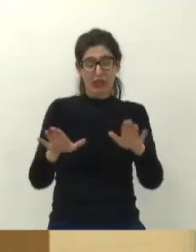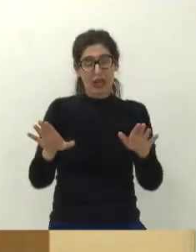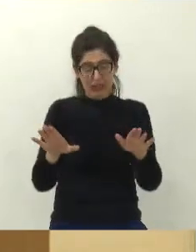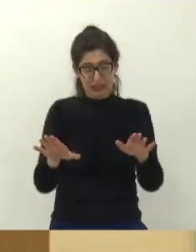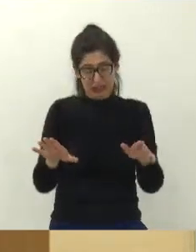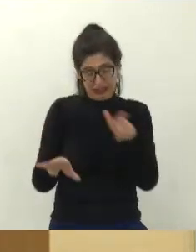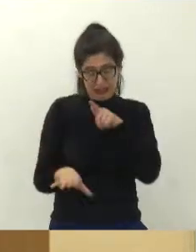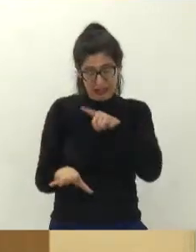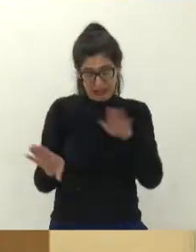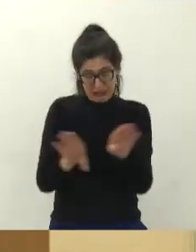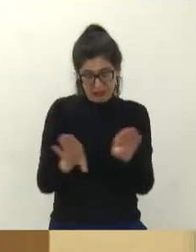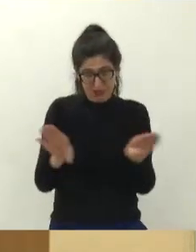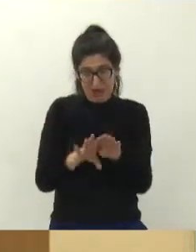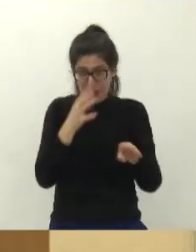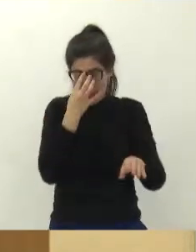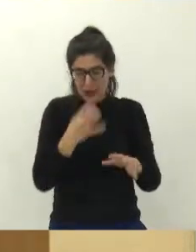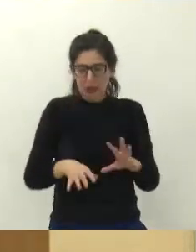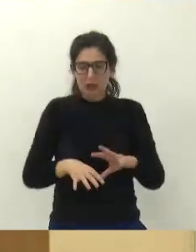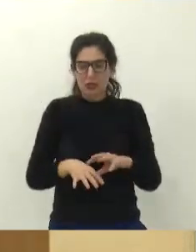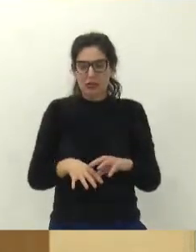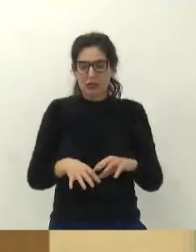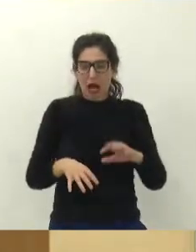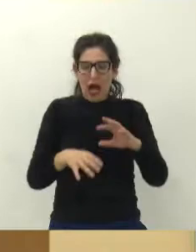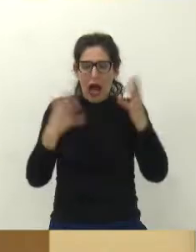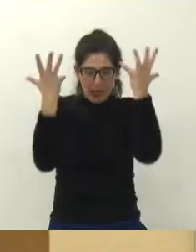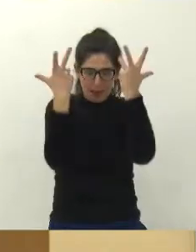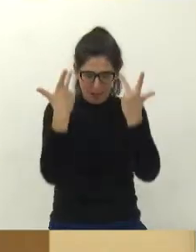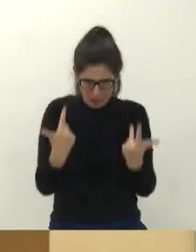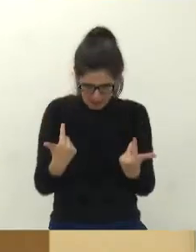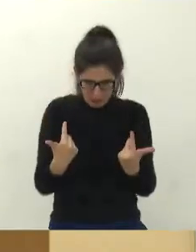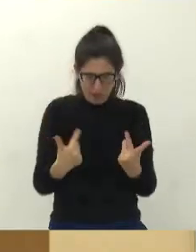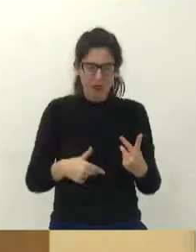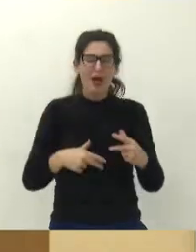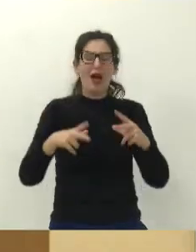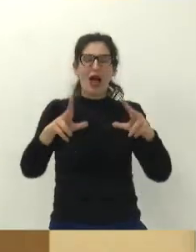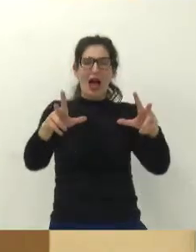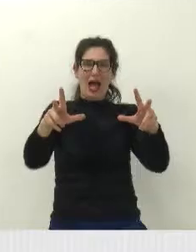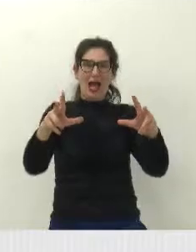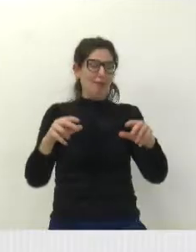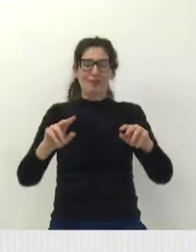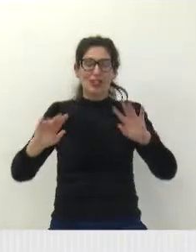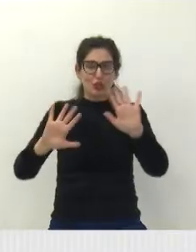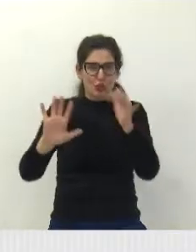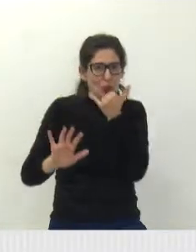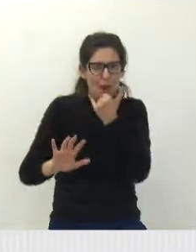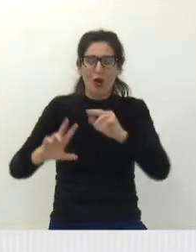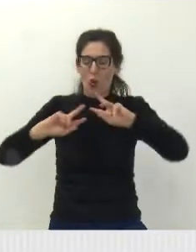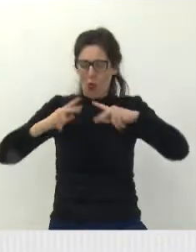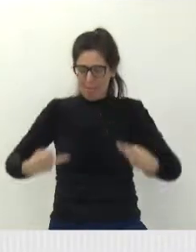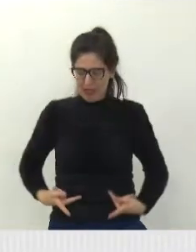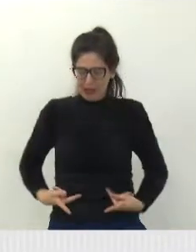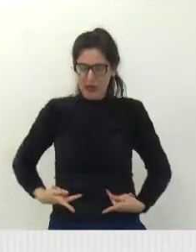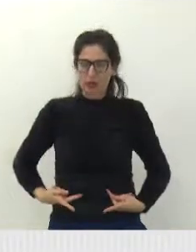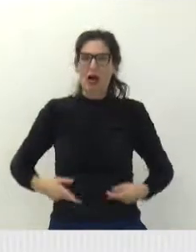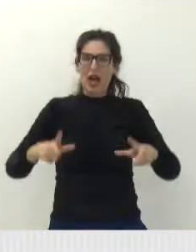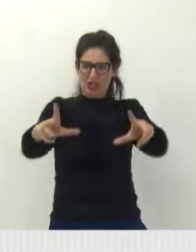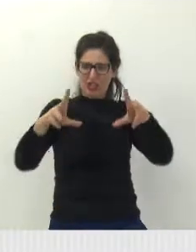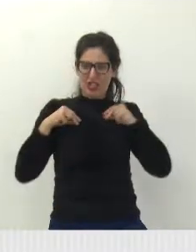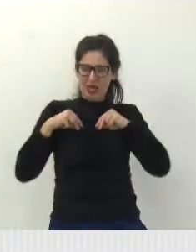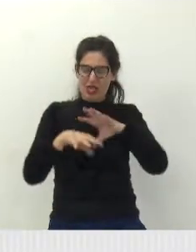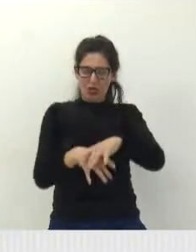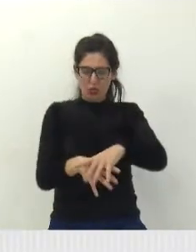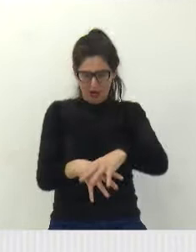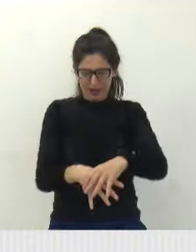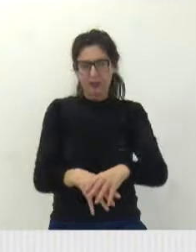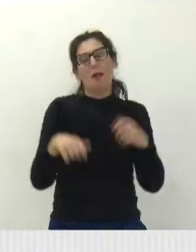disso. Humanização em todas as áreas. É isso que eu prego. Próximo. Estivemos lá em Mogi, numa reunião com a